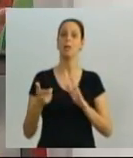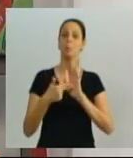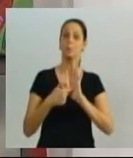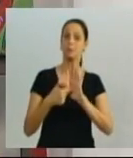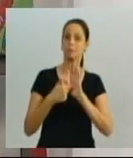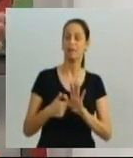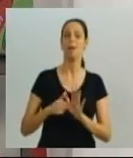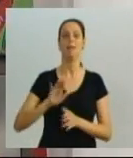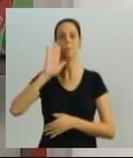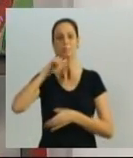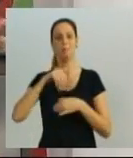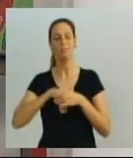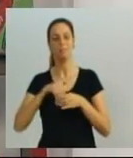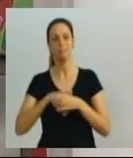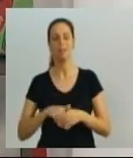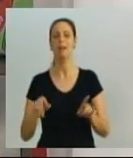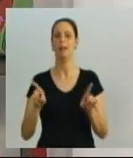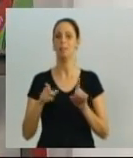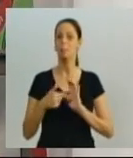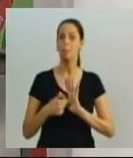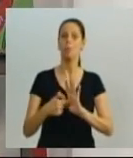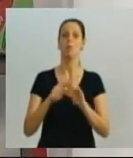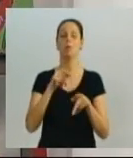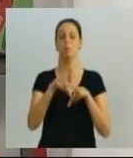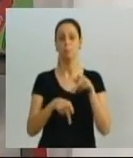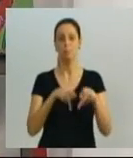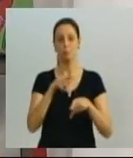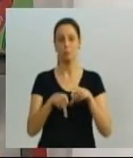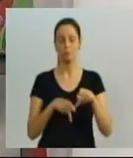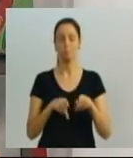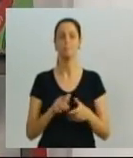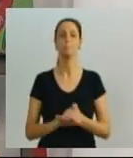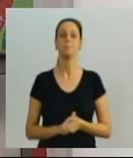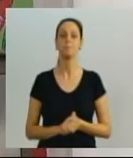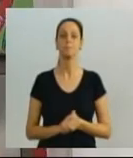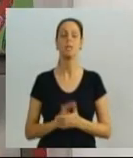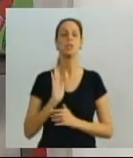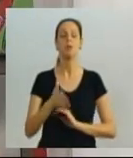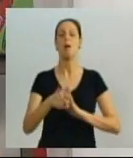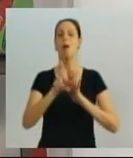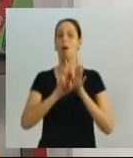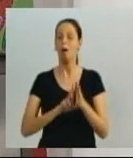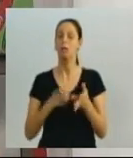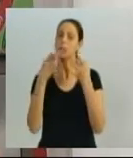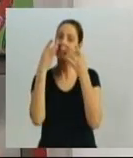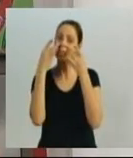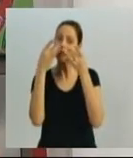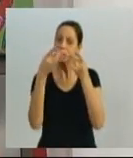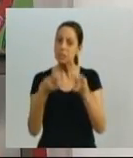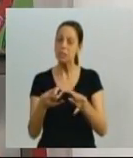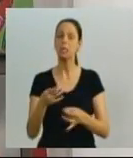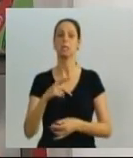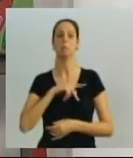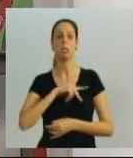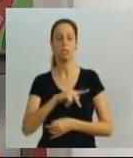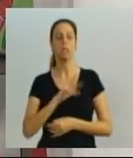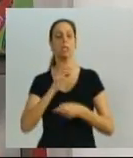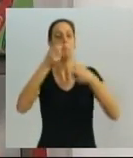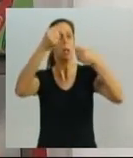candidatos querem se mostrar para a população. Ouvi atentamente as palavras do presidente Roberto da Luz,